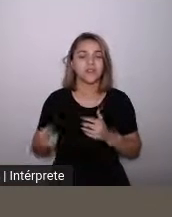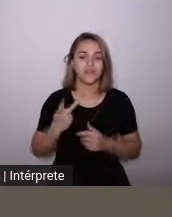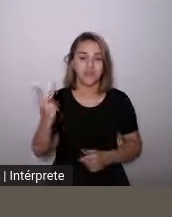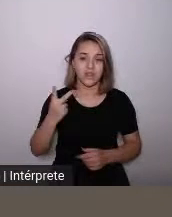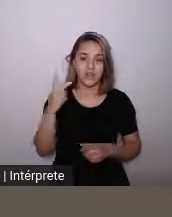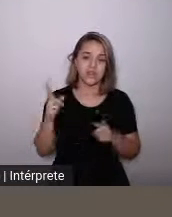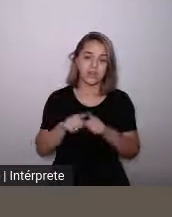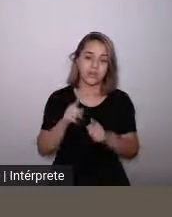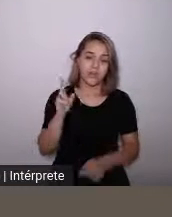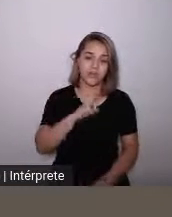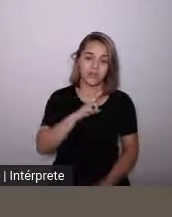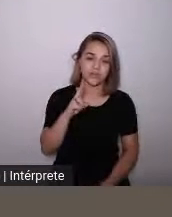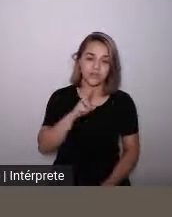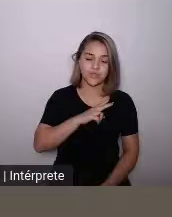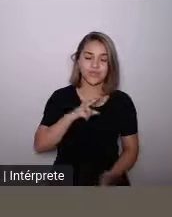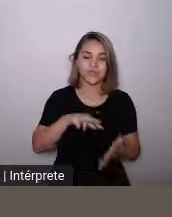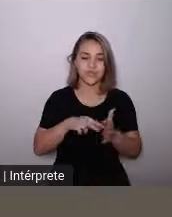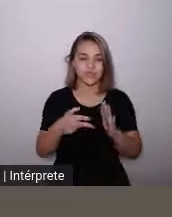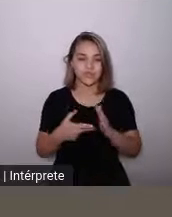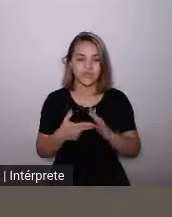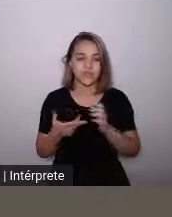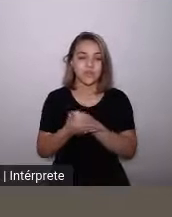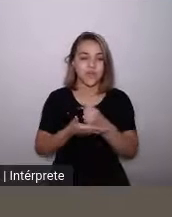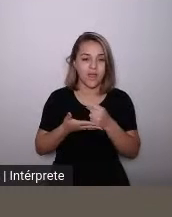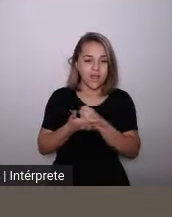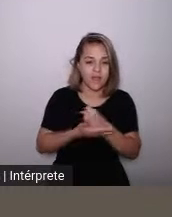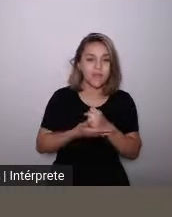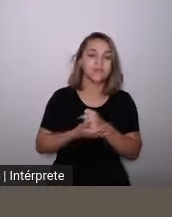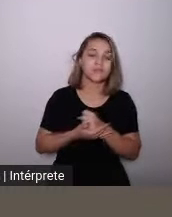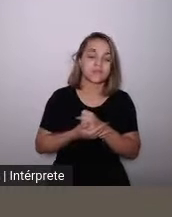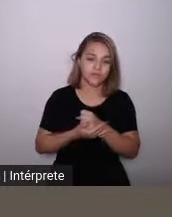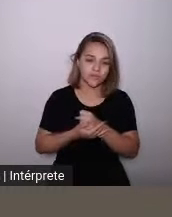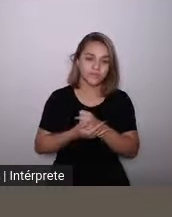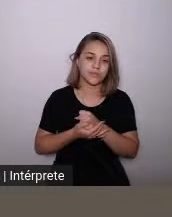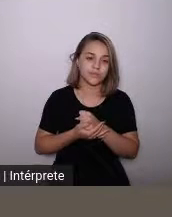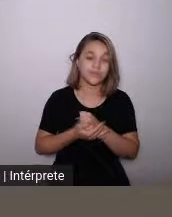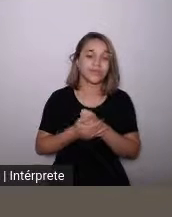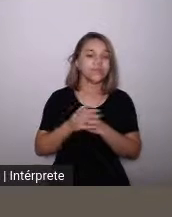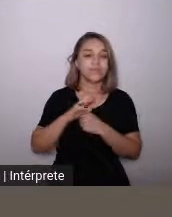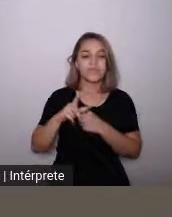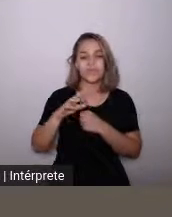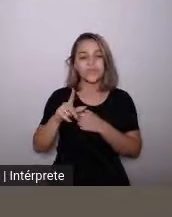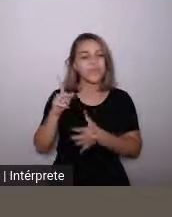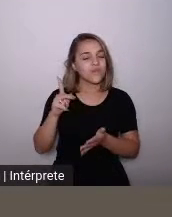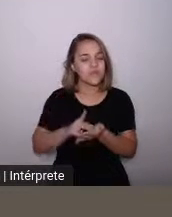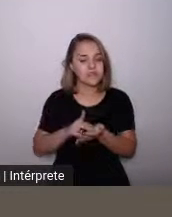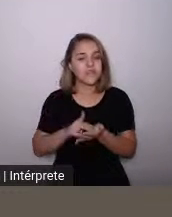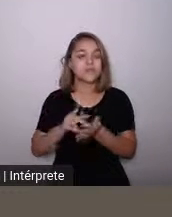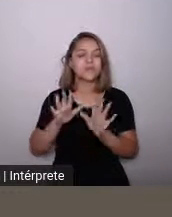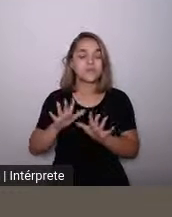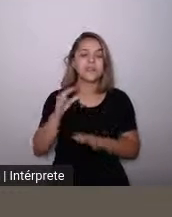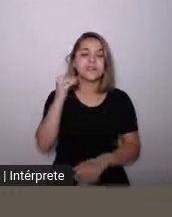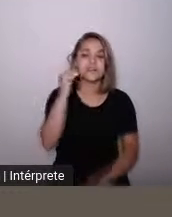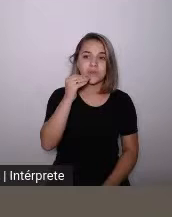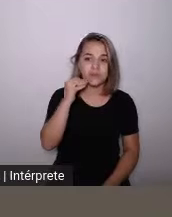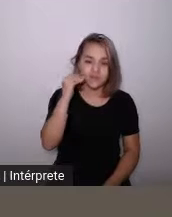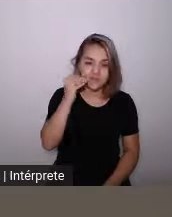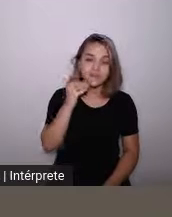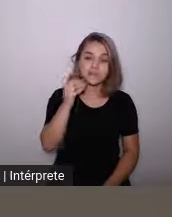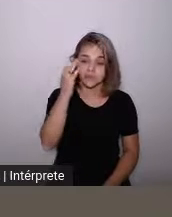de significados mínimos, provisórios, fugazes. Não se trata da verdade, mas da experiência em